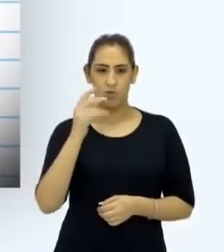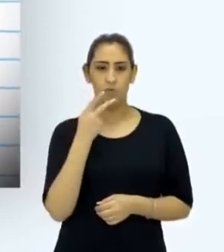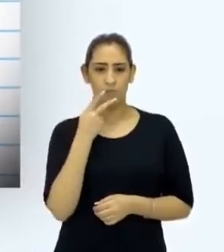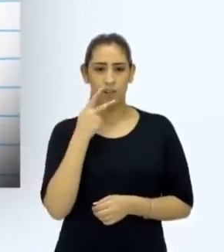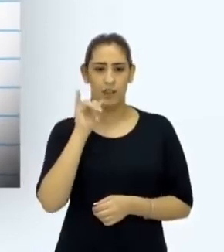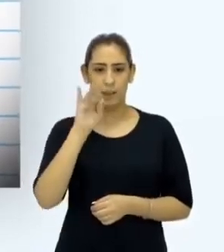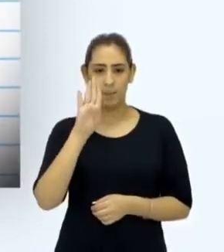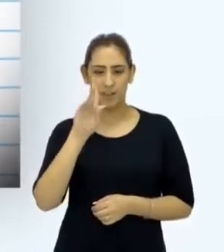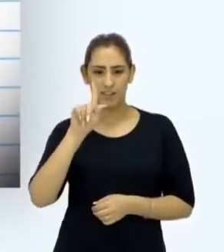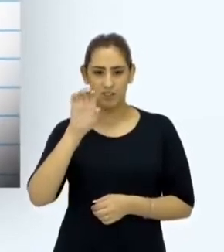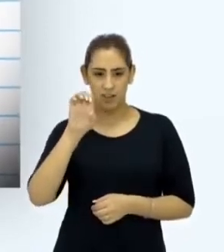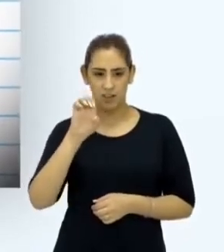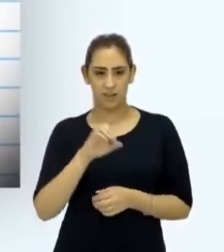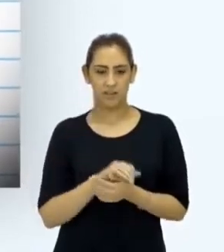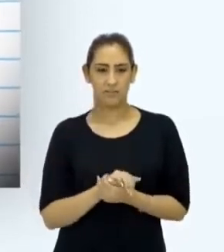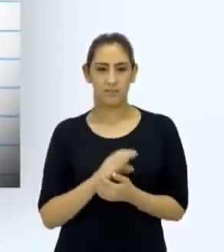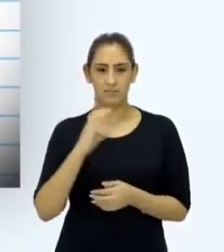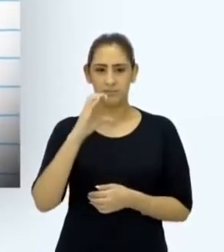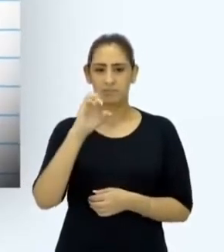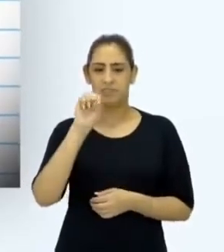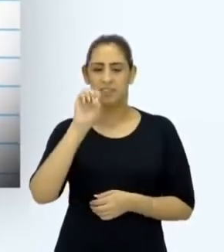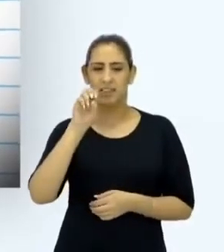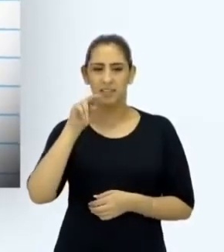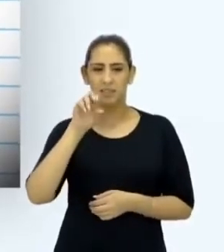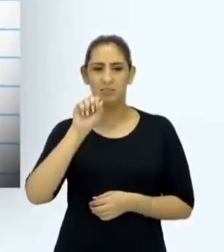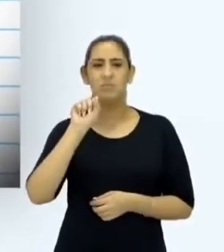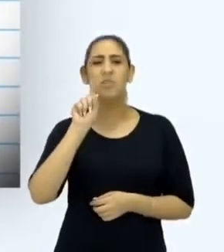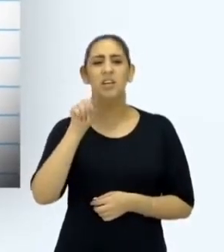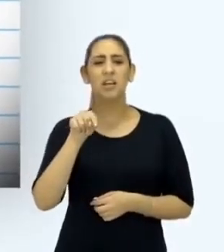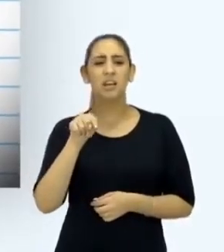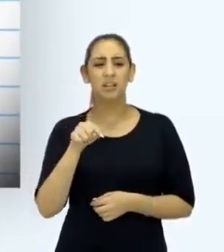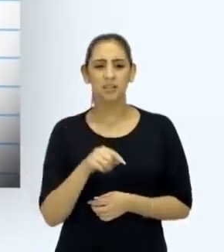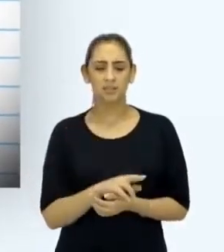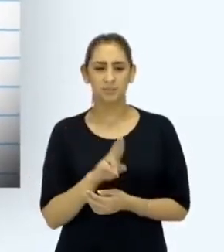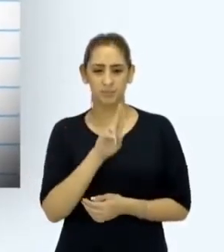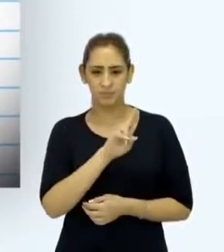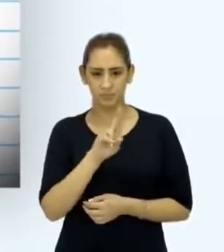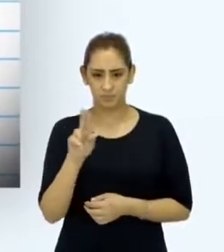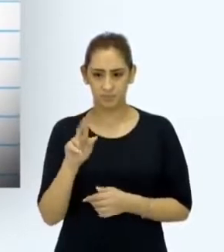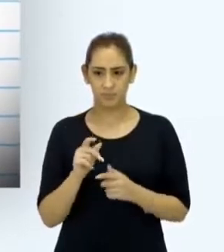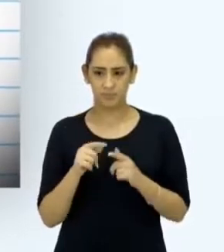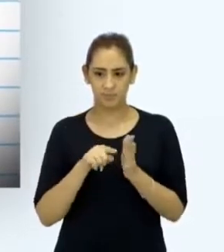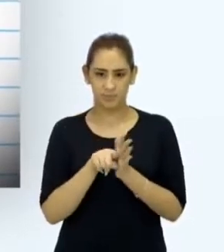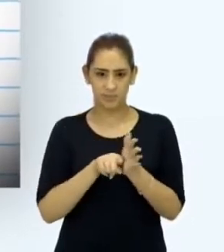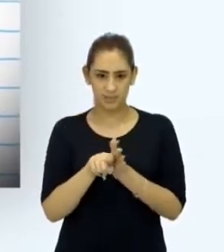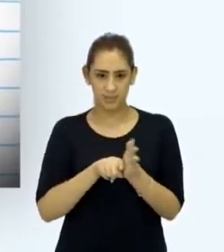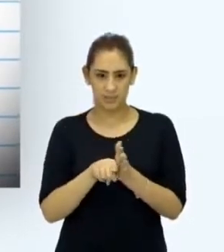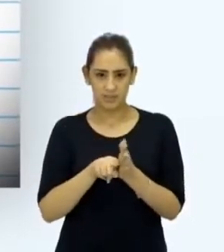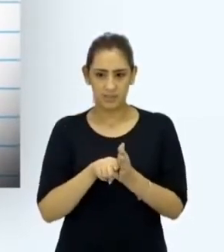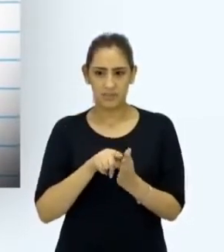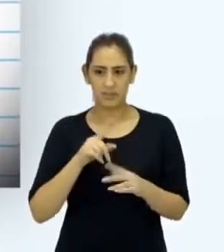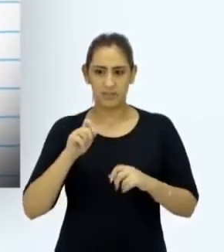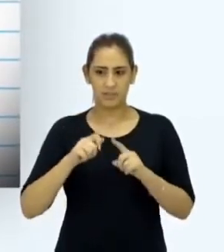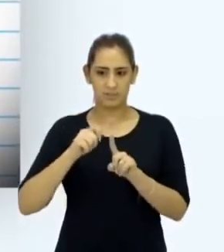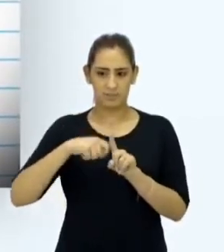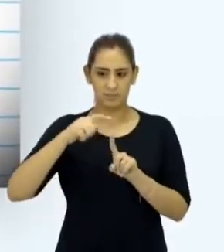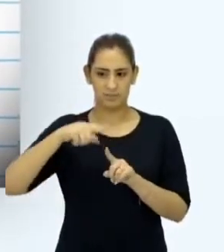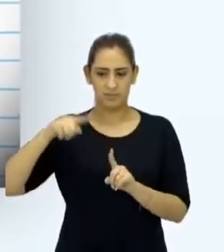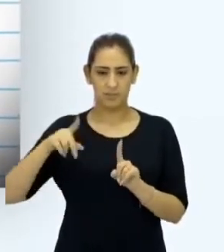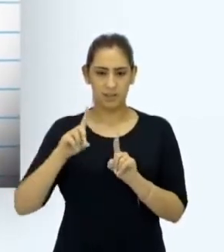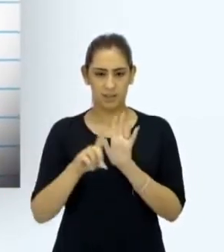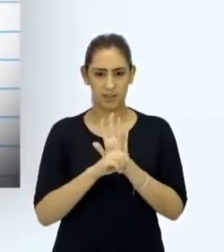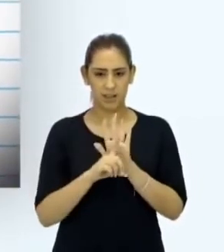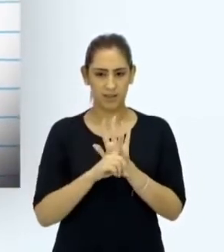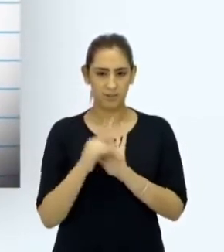se pensa em censo. Mas o que é? Censo é o nome que se dá ao tipo de pesquisa estatística em que há o levantamento de dados importantes